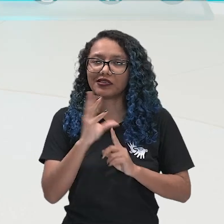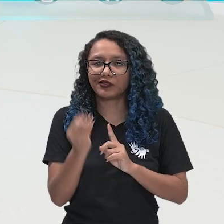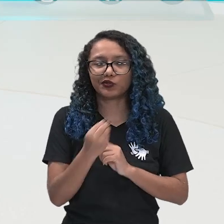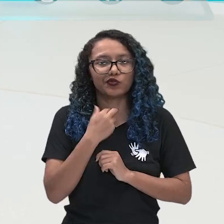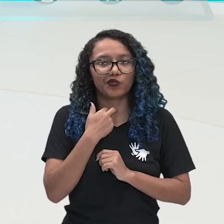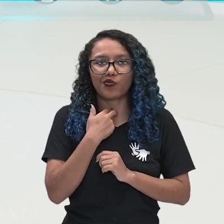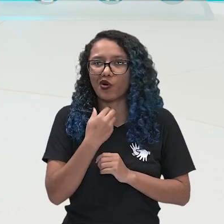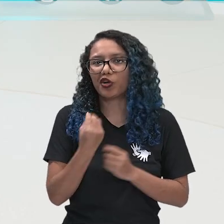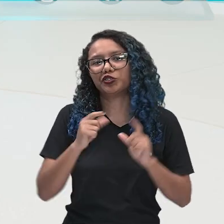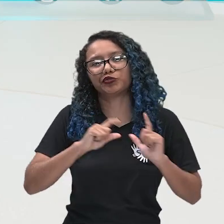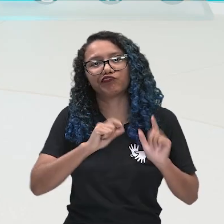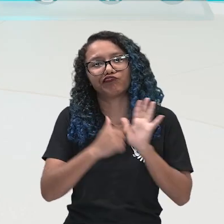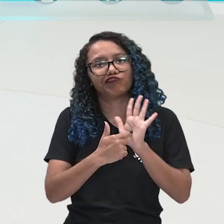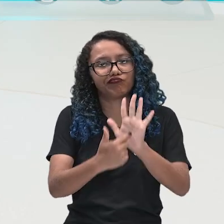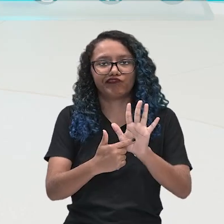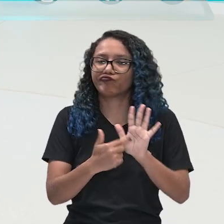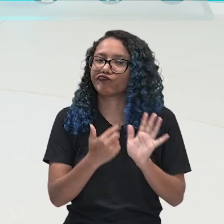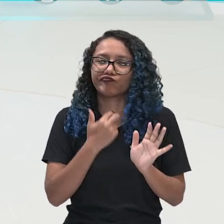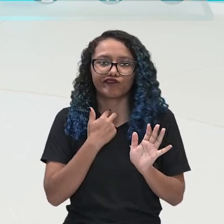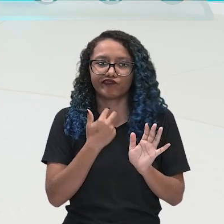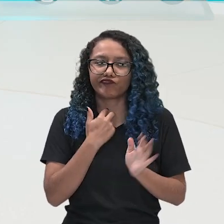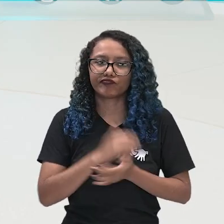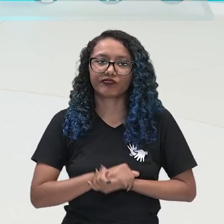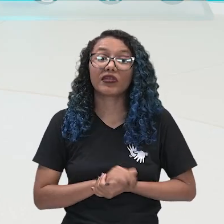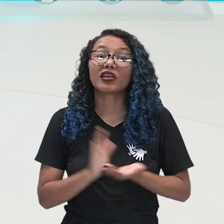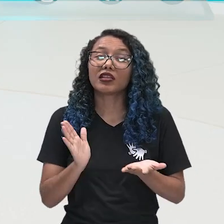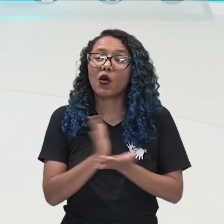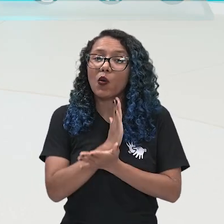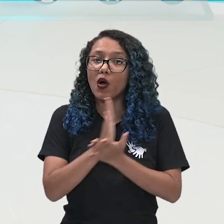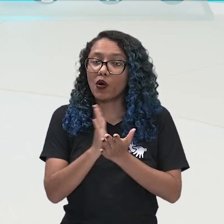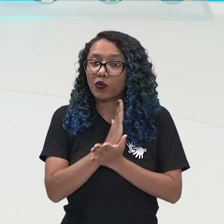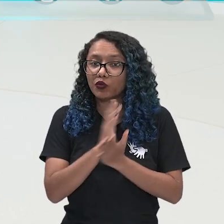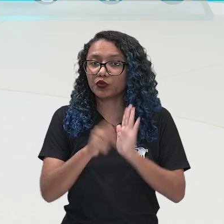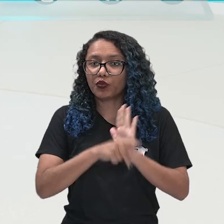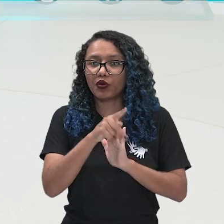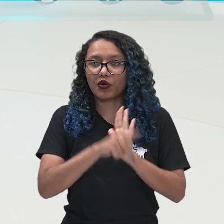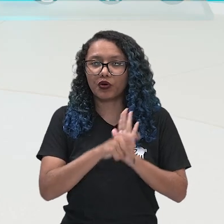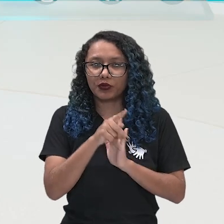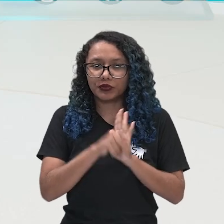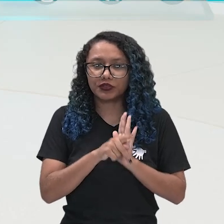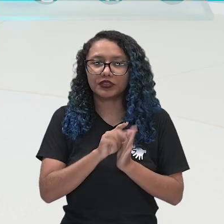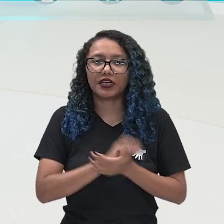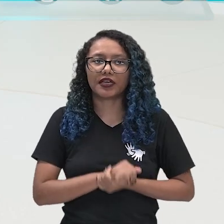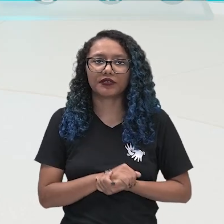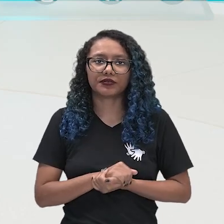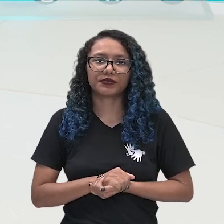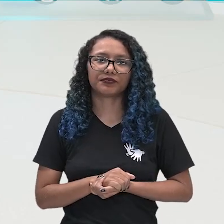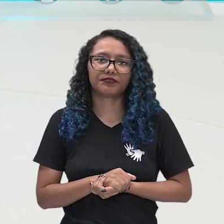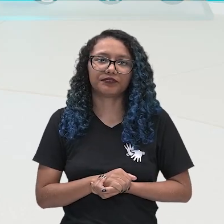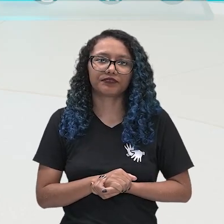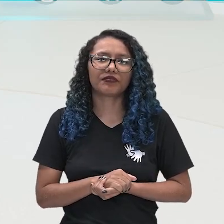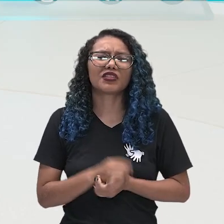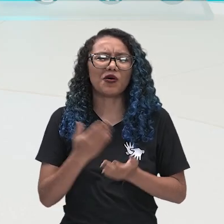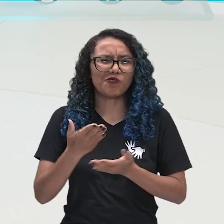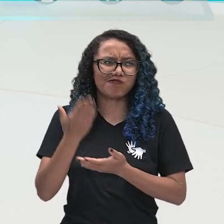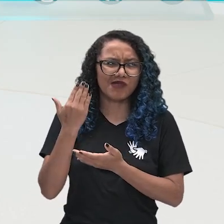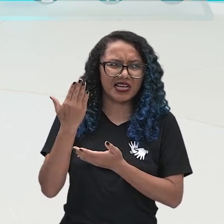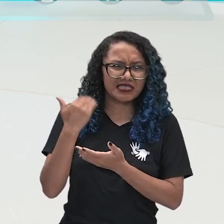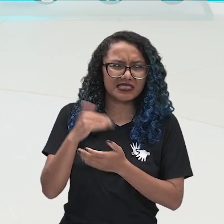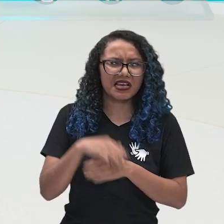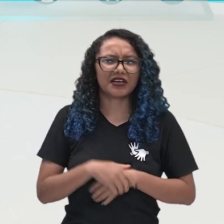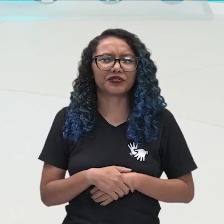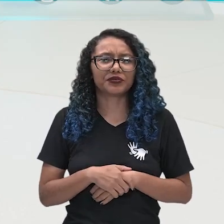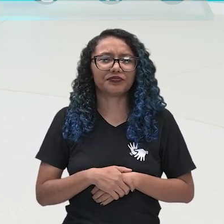certo? Então, alguns projetos de arte urbana em São Paulo, aos puristas do tempo de vanguarda grafiteira e da quebra